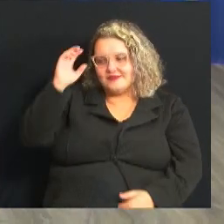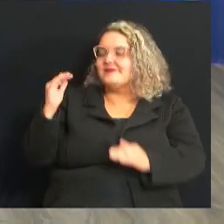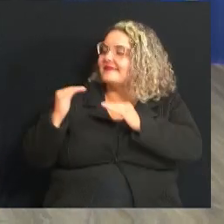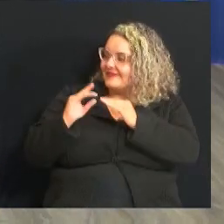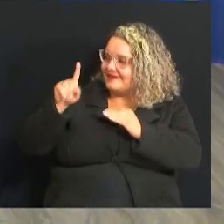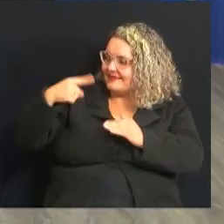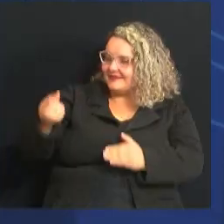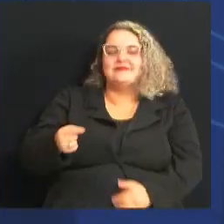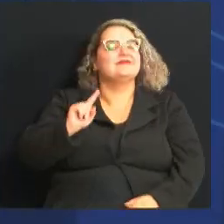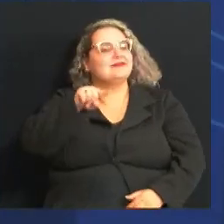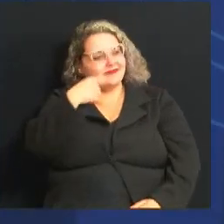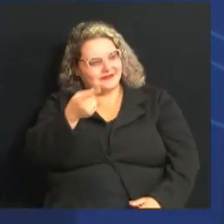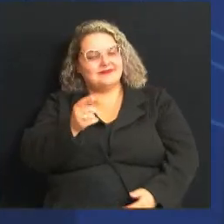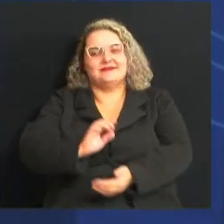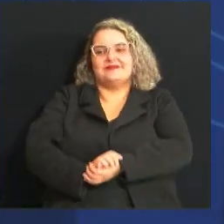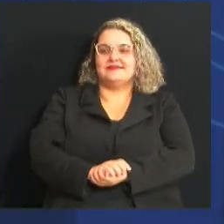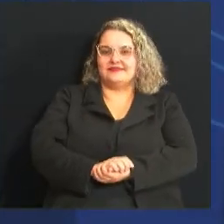lá.